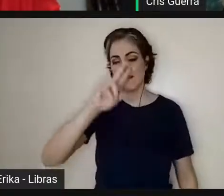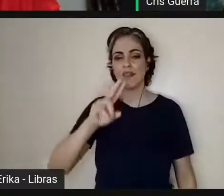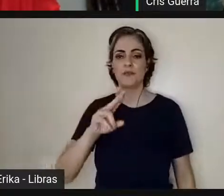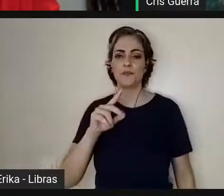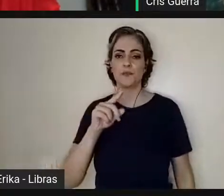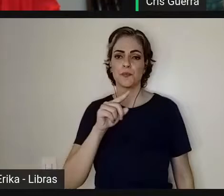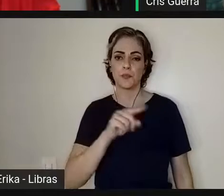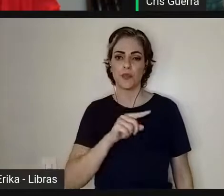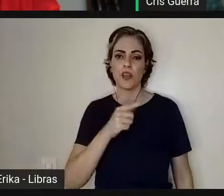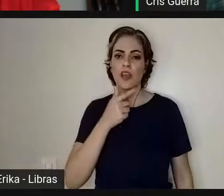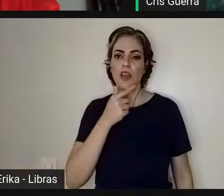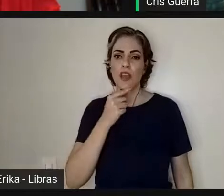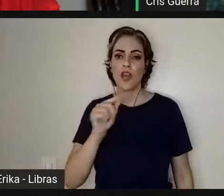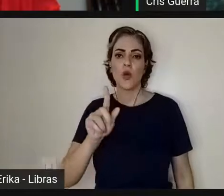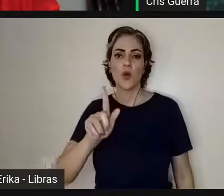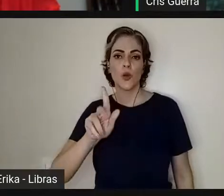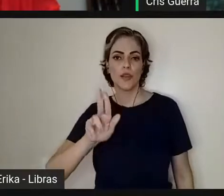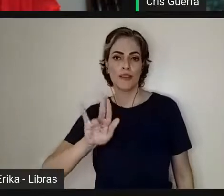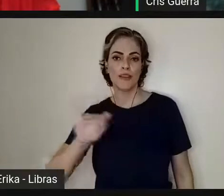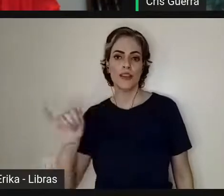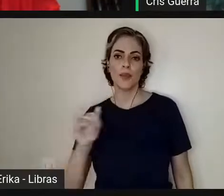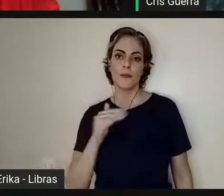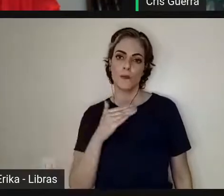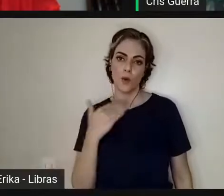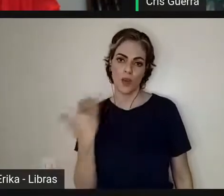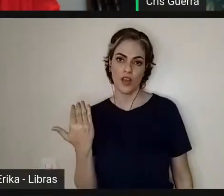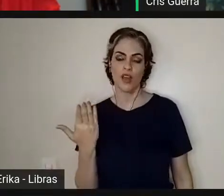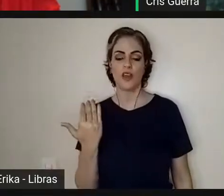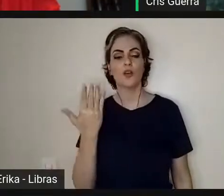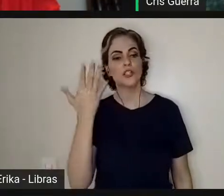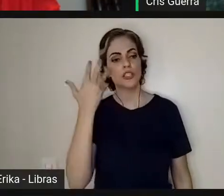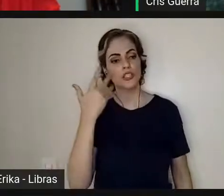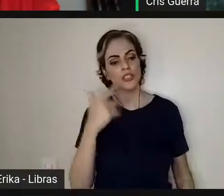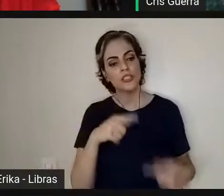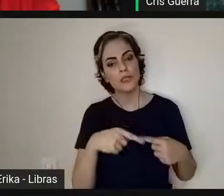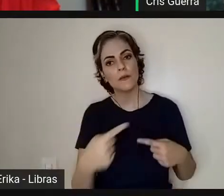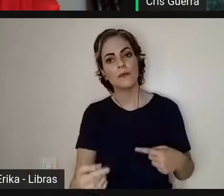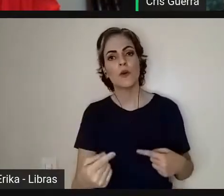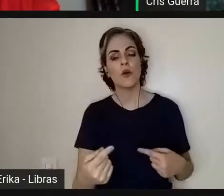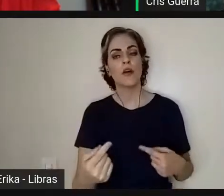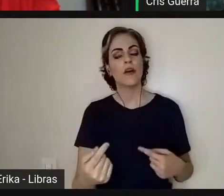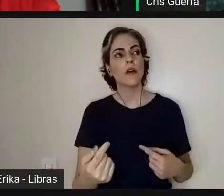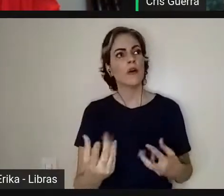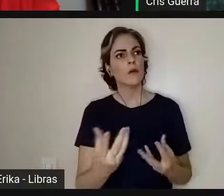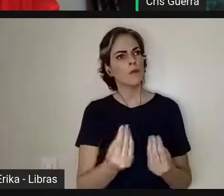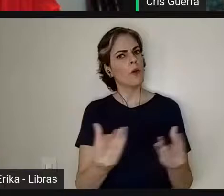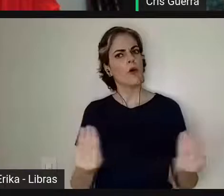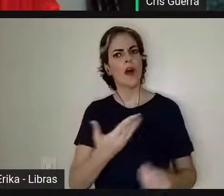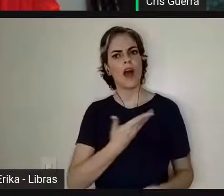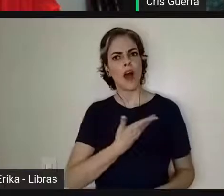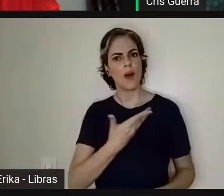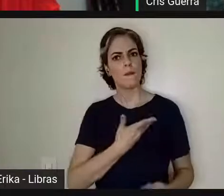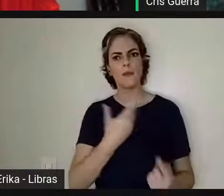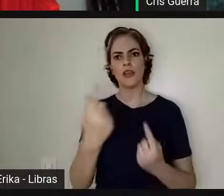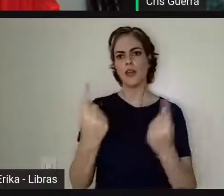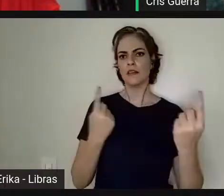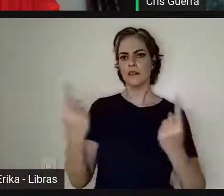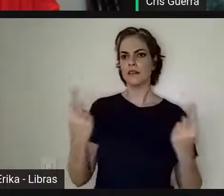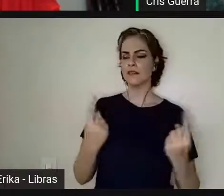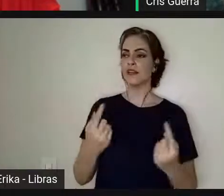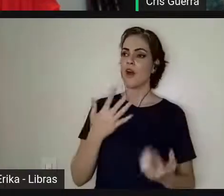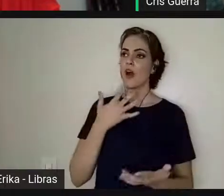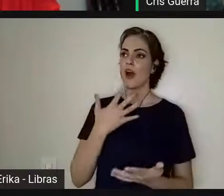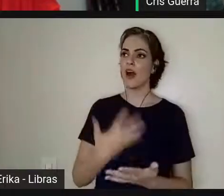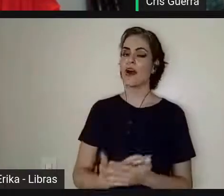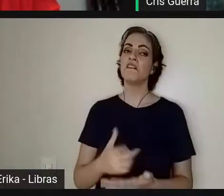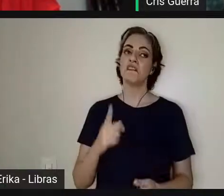também nos dias depois, assim, eu fiquei muito impressionada com a quantidade de amigo que eu tinha. Isso foi uma coisa muito bonita de descobrir, sabe?